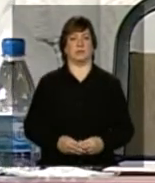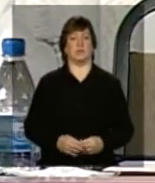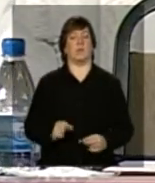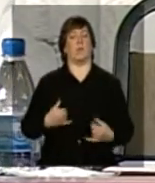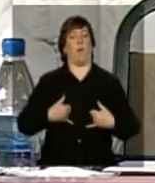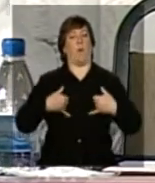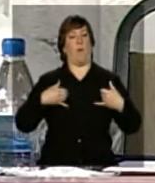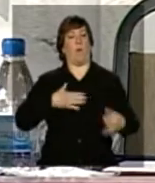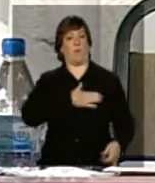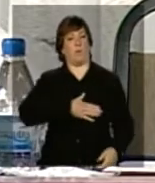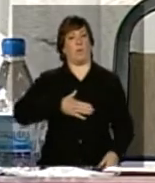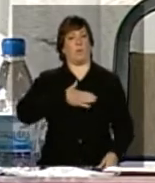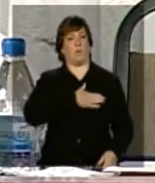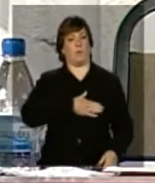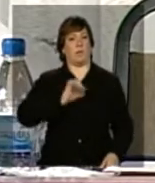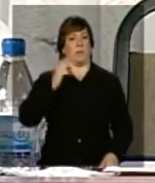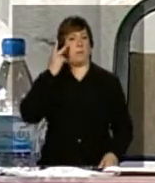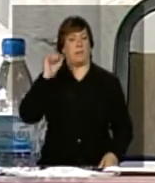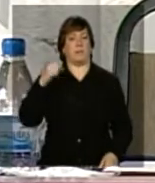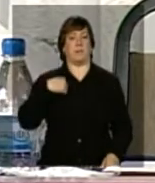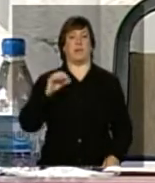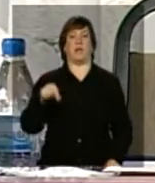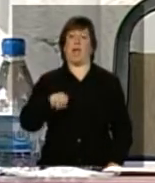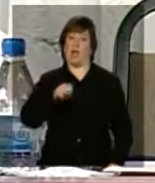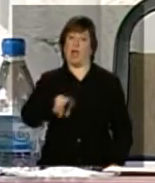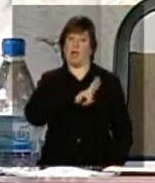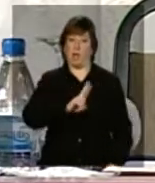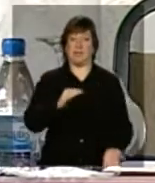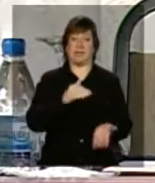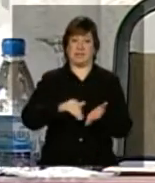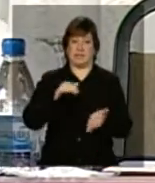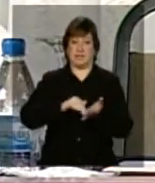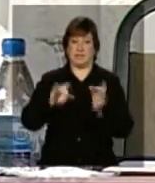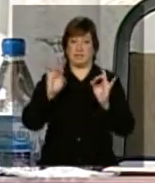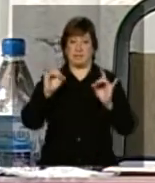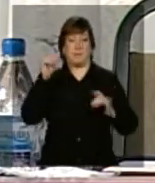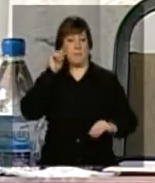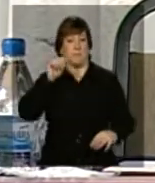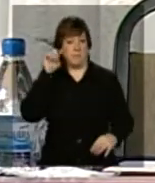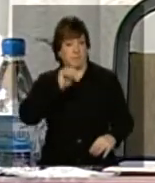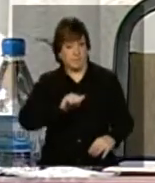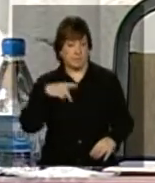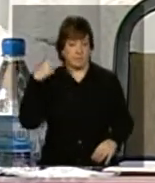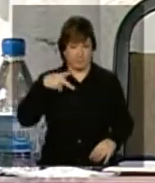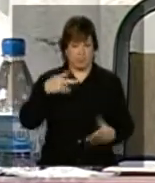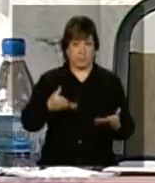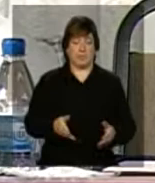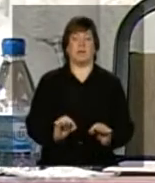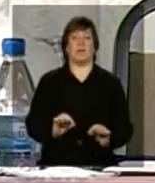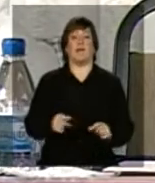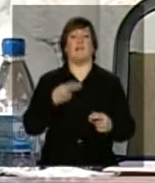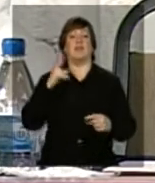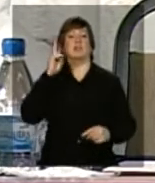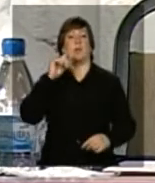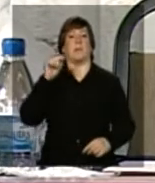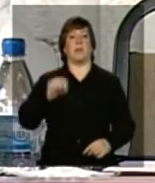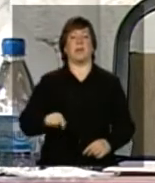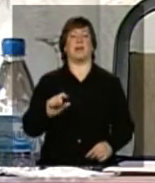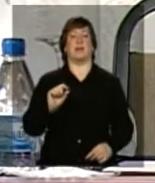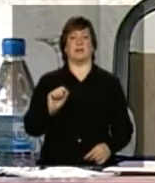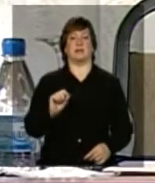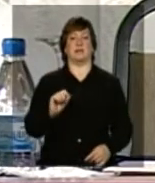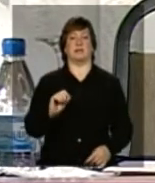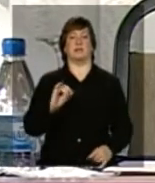é muito honroso para mim, em nome da SPM, cumprir este compromisso que eu fiz da transmissão online,